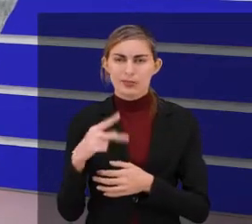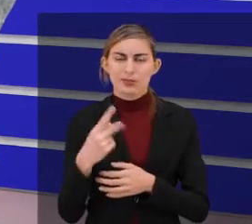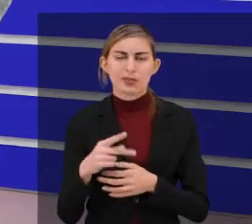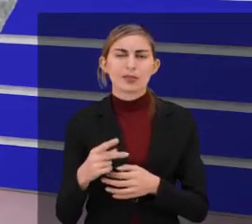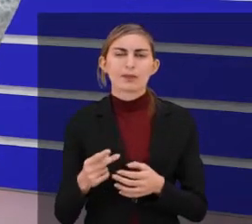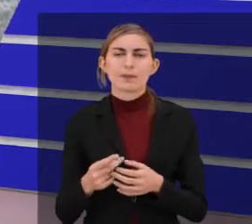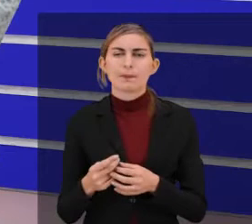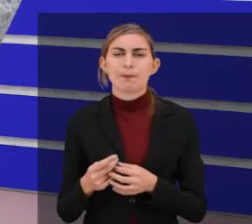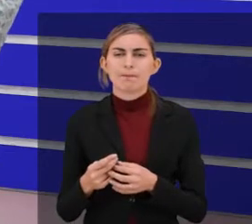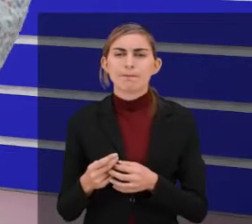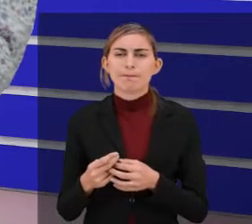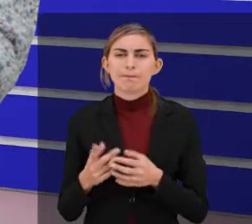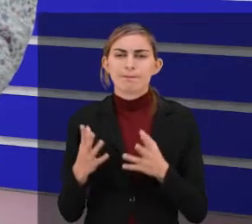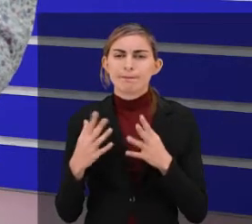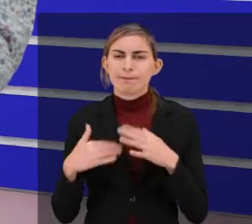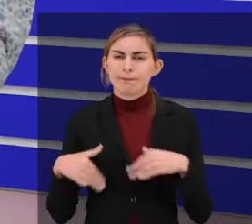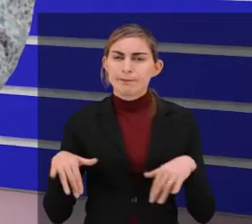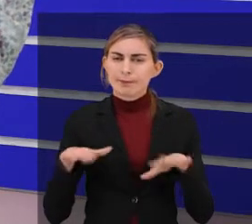Essa